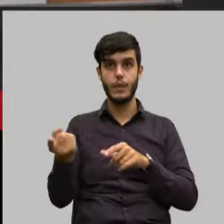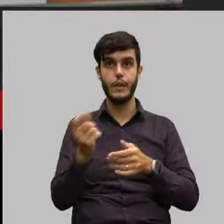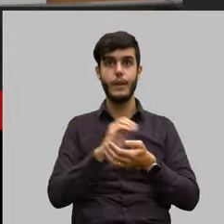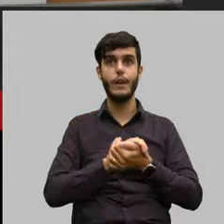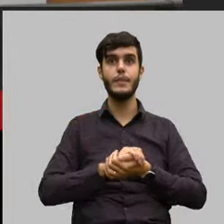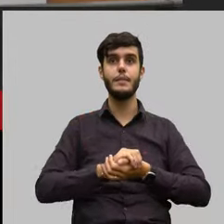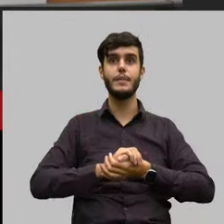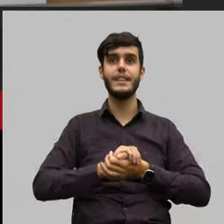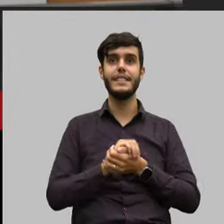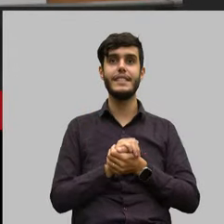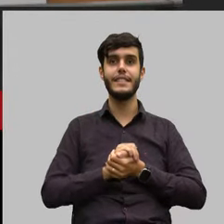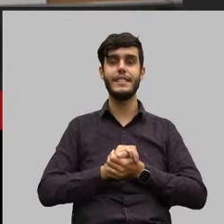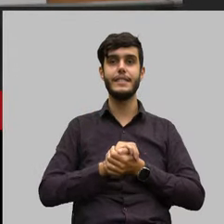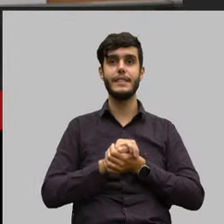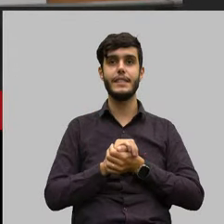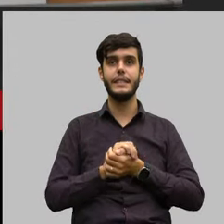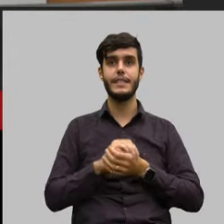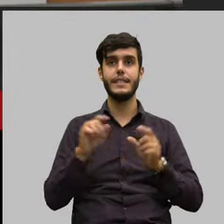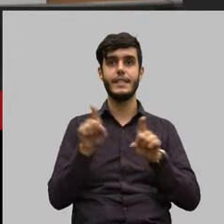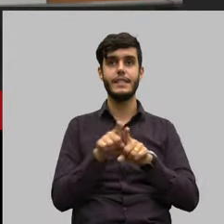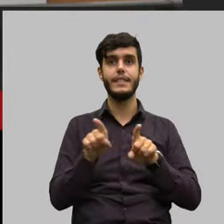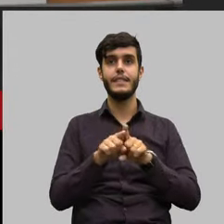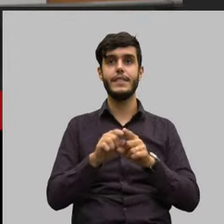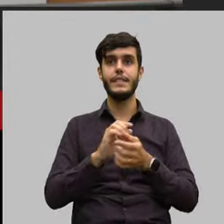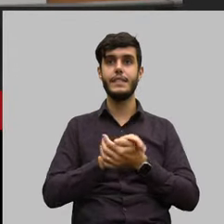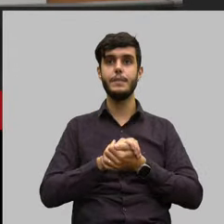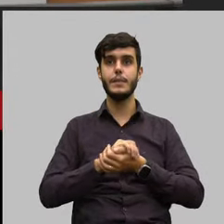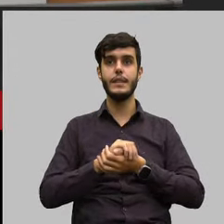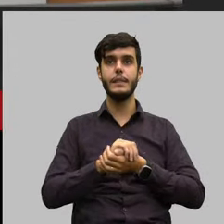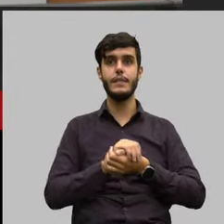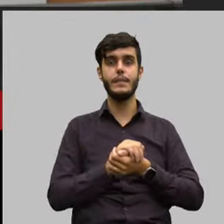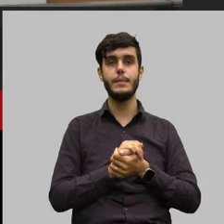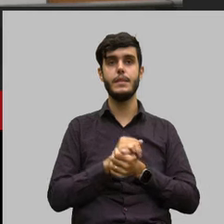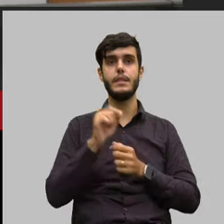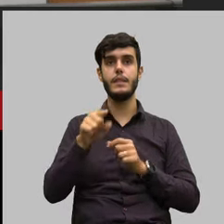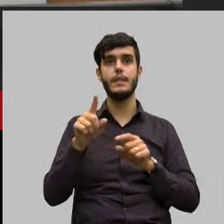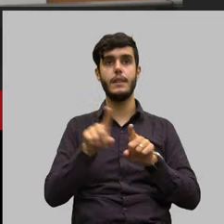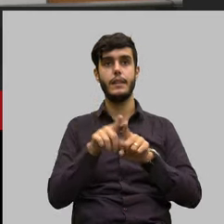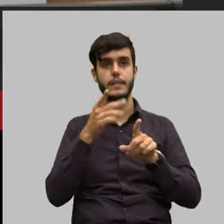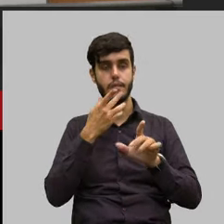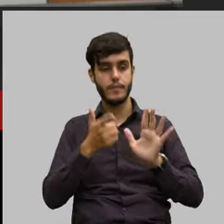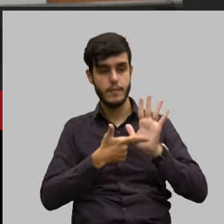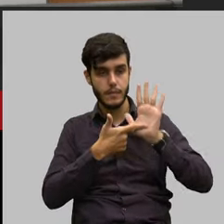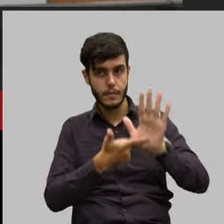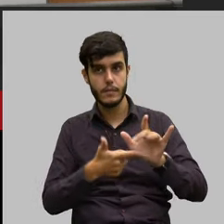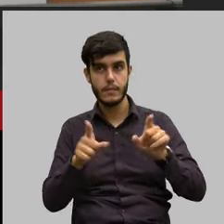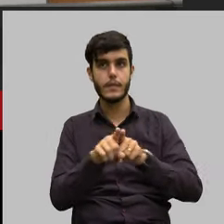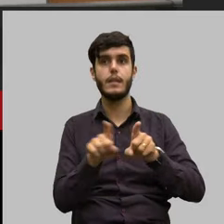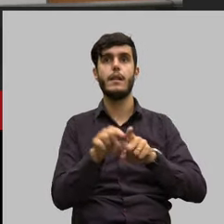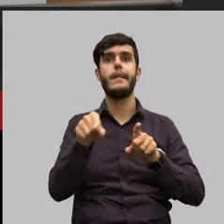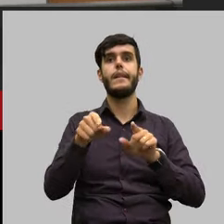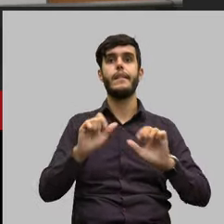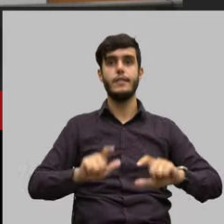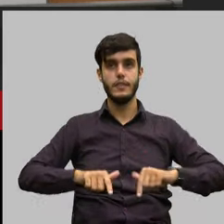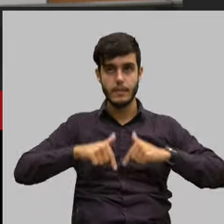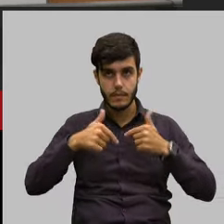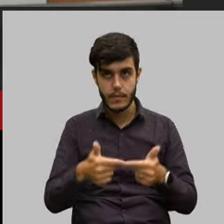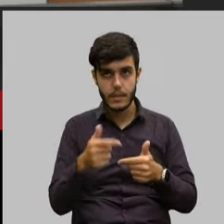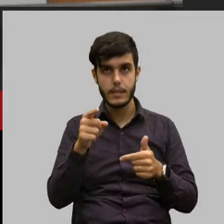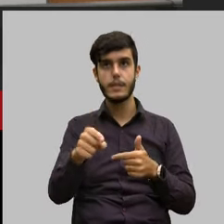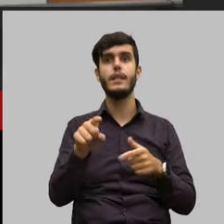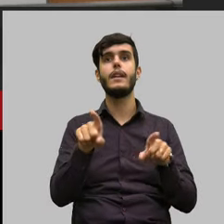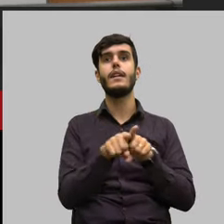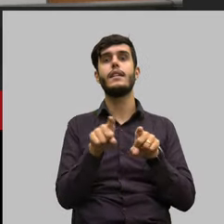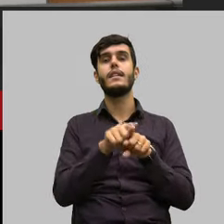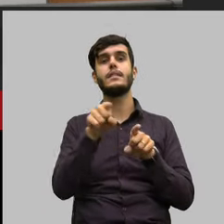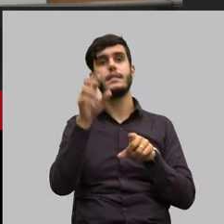servidores recebiam diferenciado dos demais servidores Isso demonstra a a o empenho do governo e o respeito que temos por